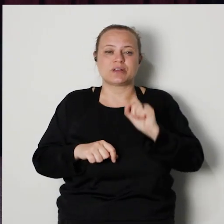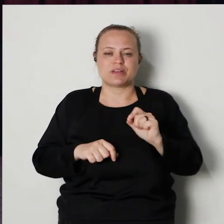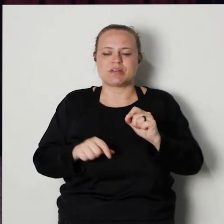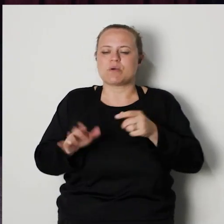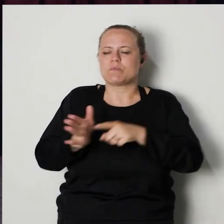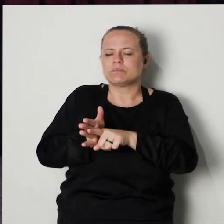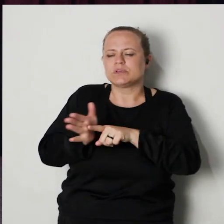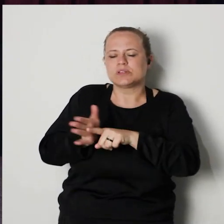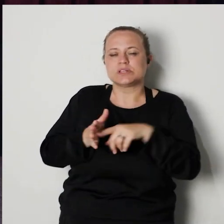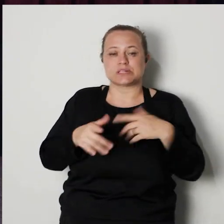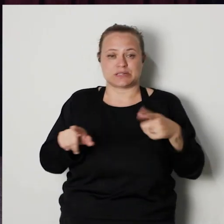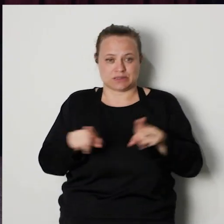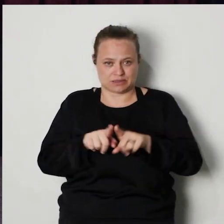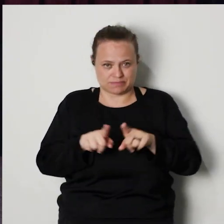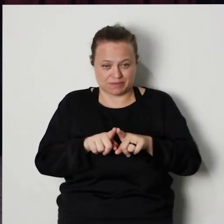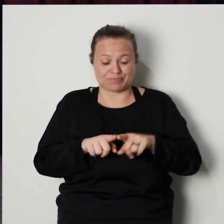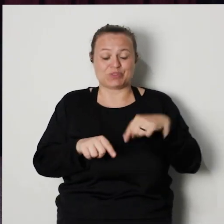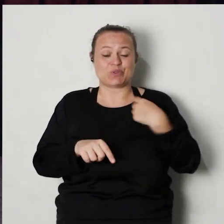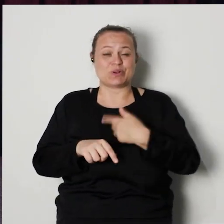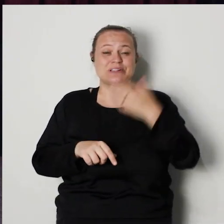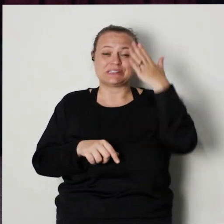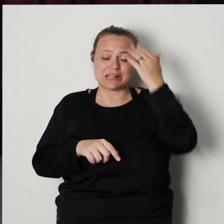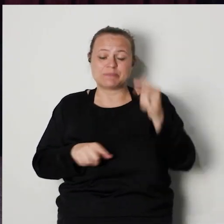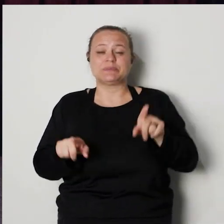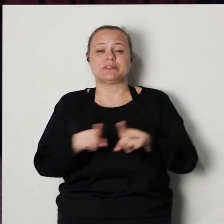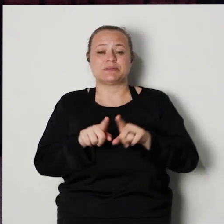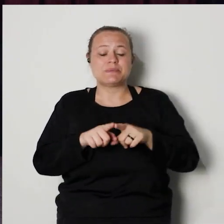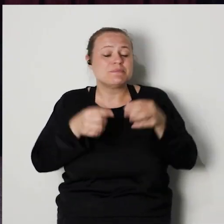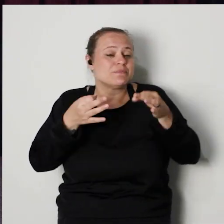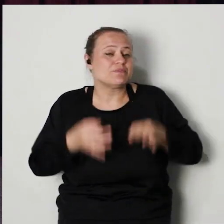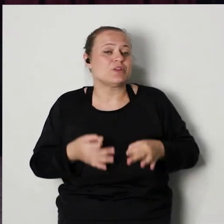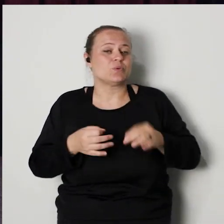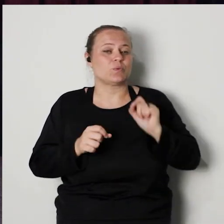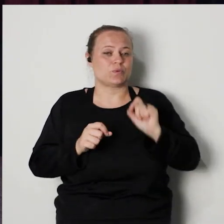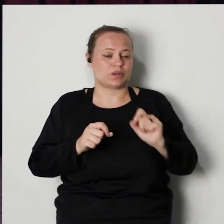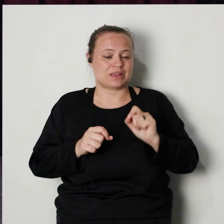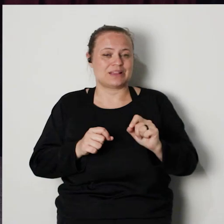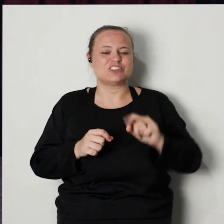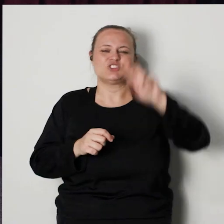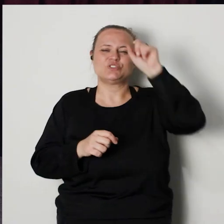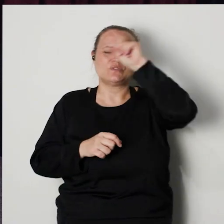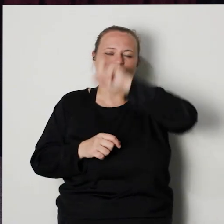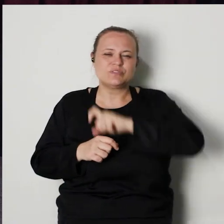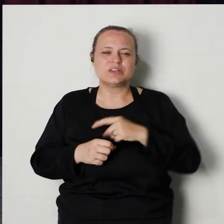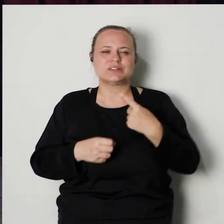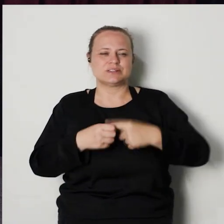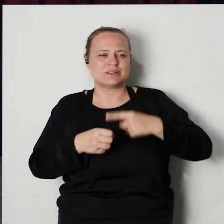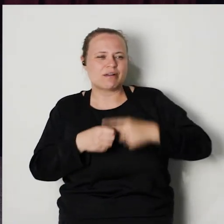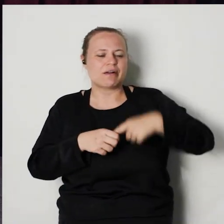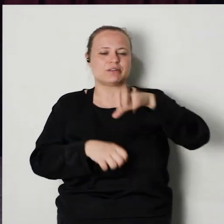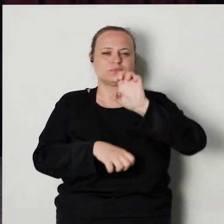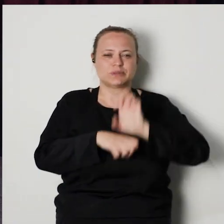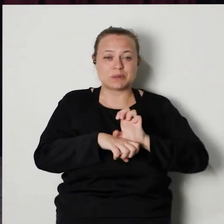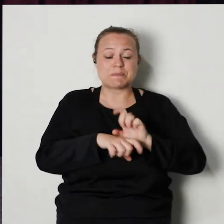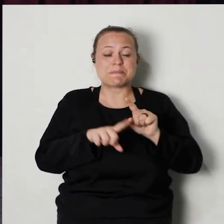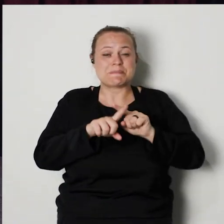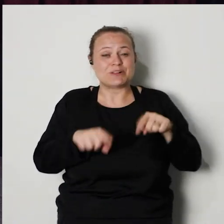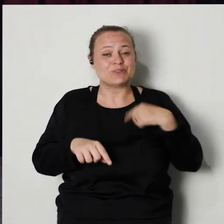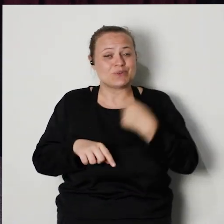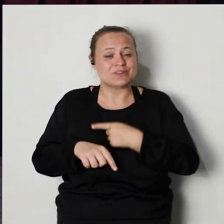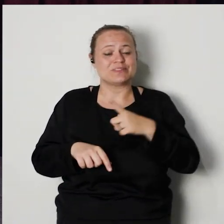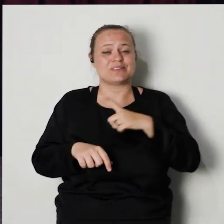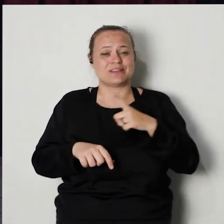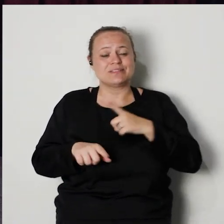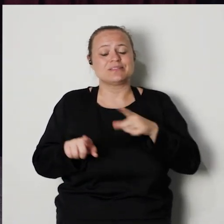apoio a um determinado segmento se eu não sei nem quanto é que está sendo apoiado antes? A meta precisa ter algum grau de verificação.